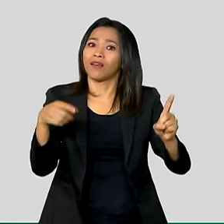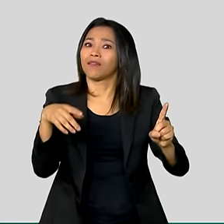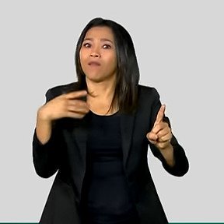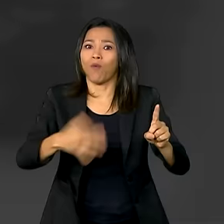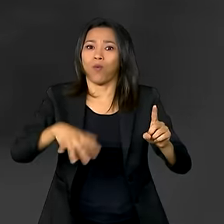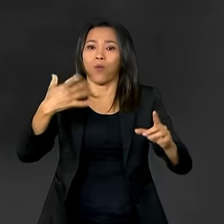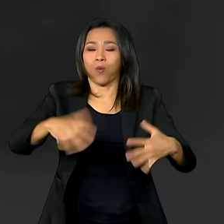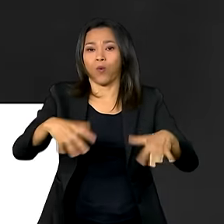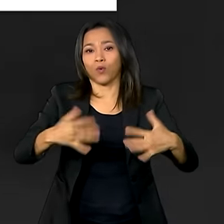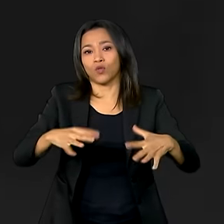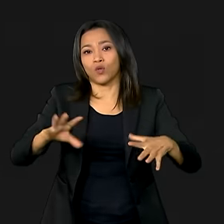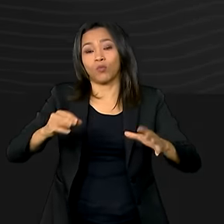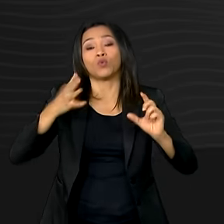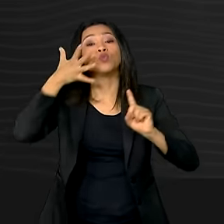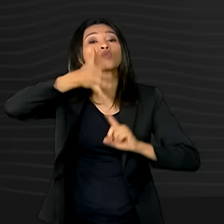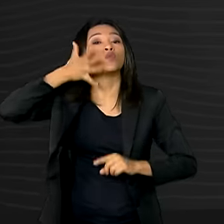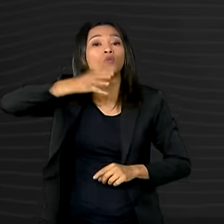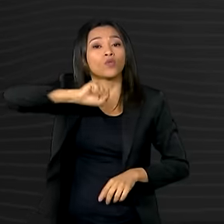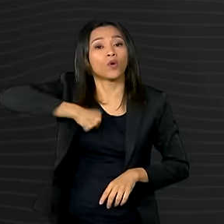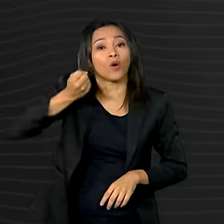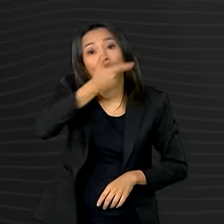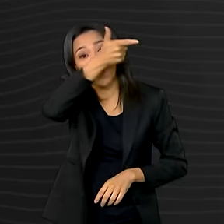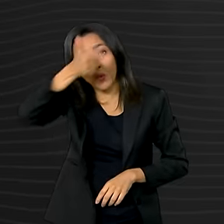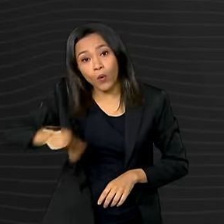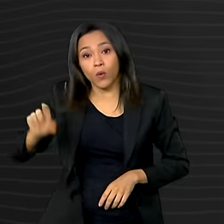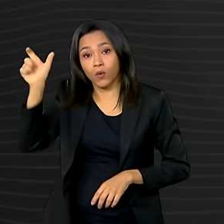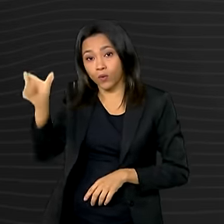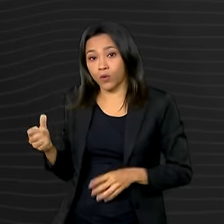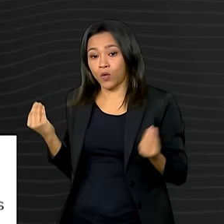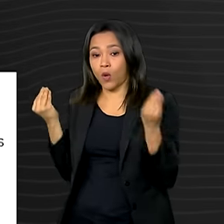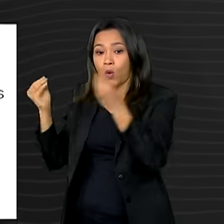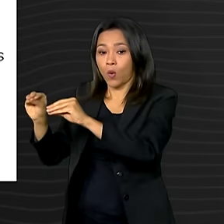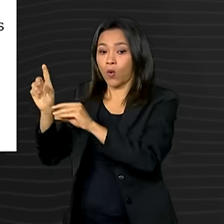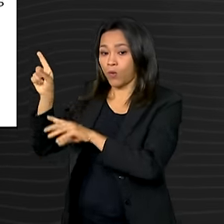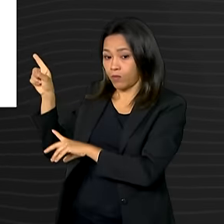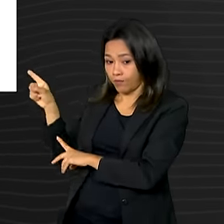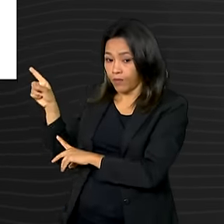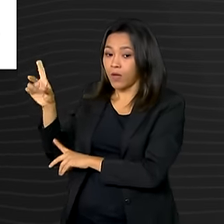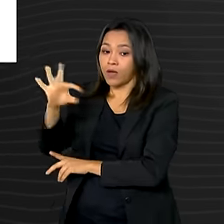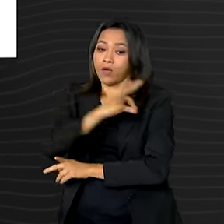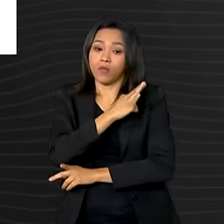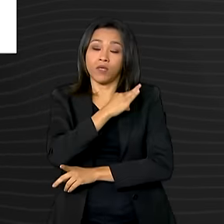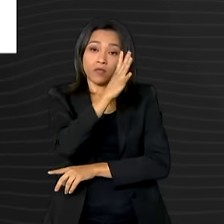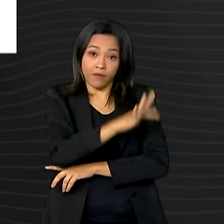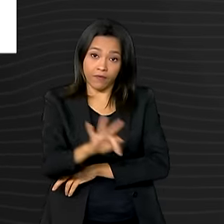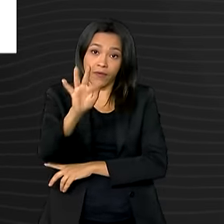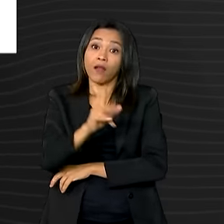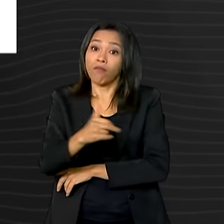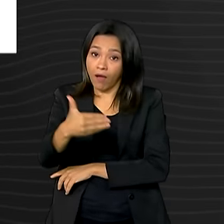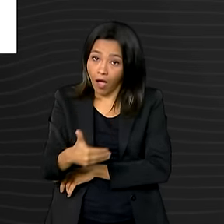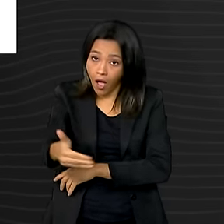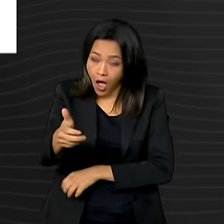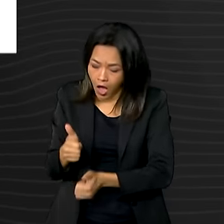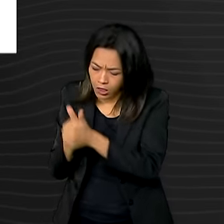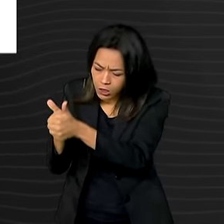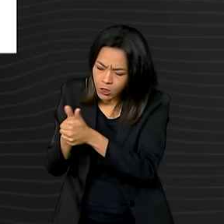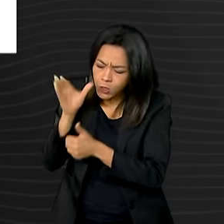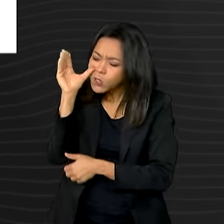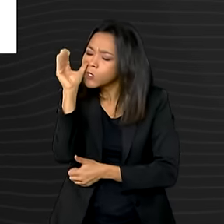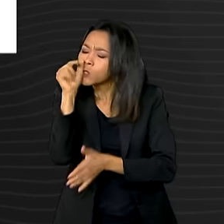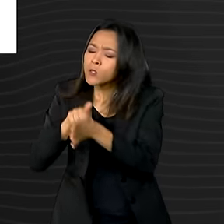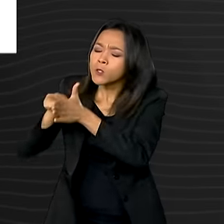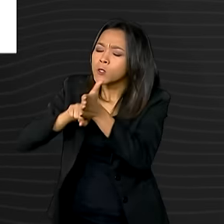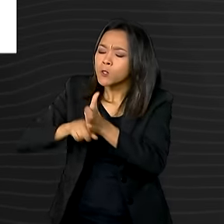ódio. O ministro da Advocacia-Geral da União, Jorge Messias, disse que a Polícia Federal vai investigar com rigor e celeridade